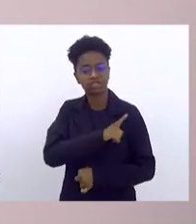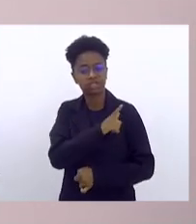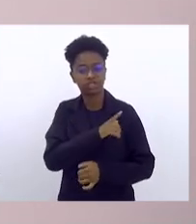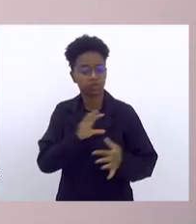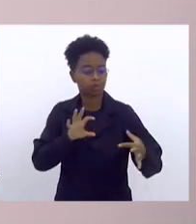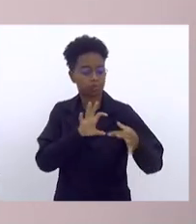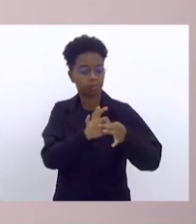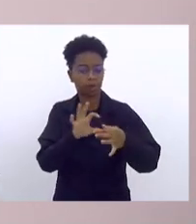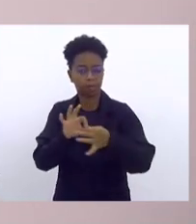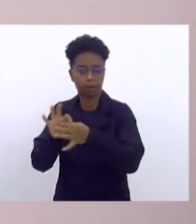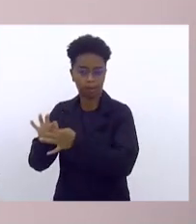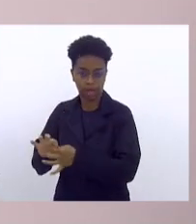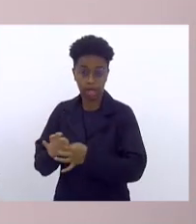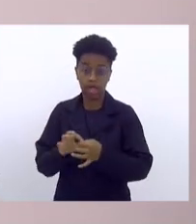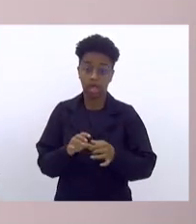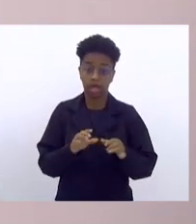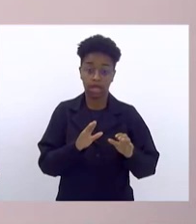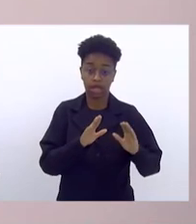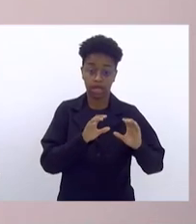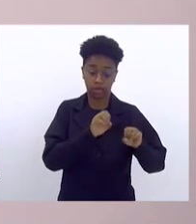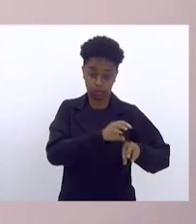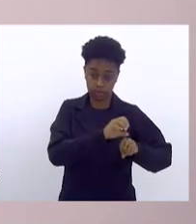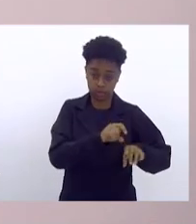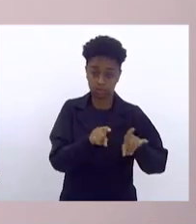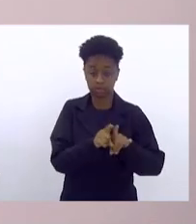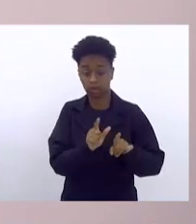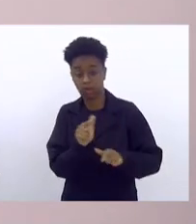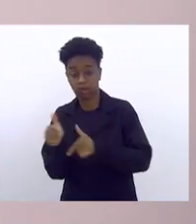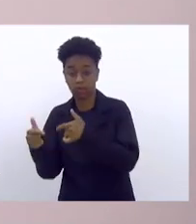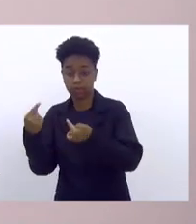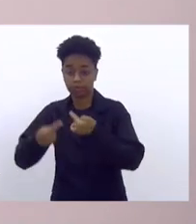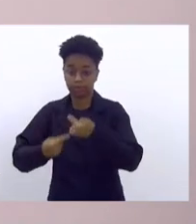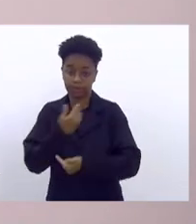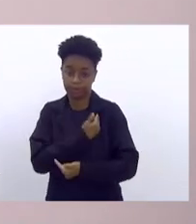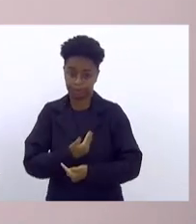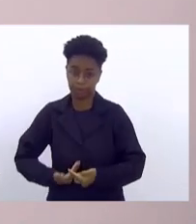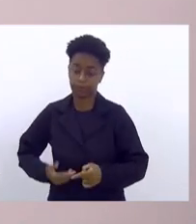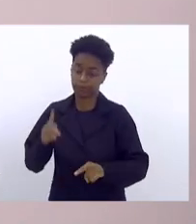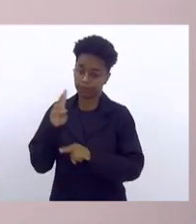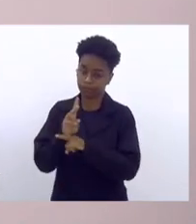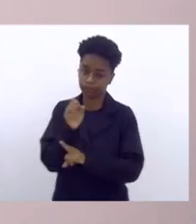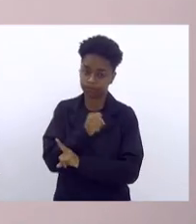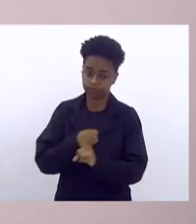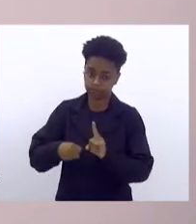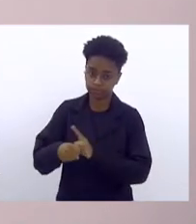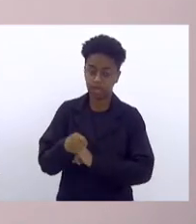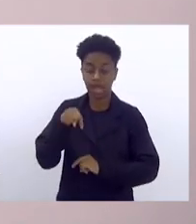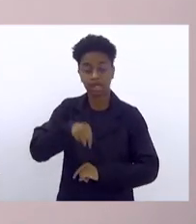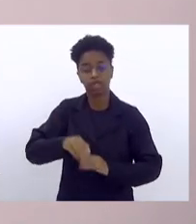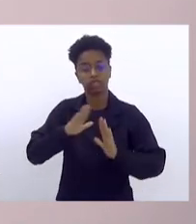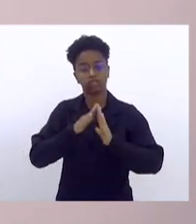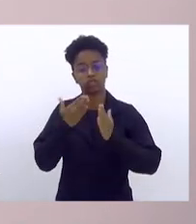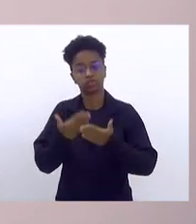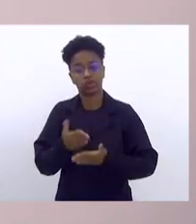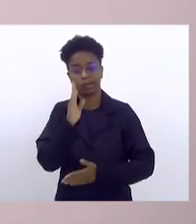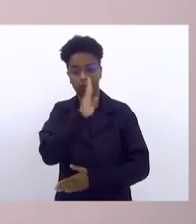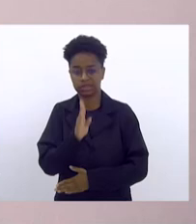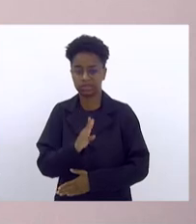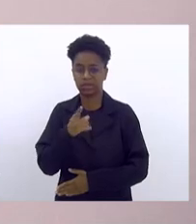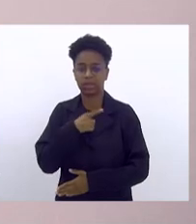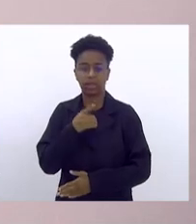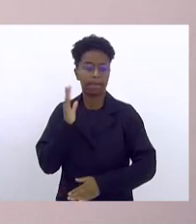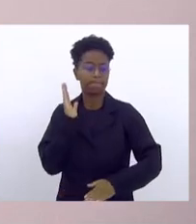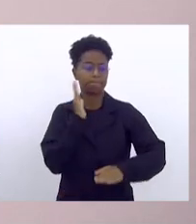entre a área de educação e as demais políticas públicas de proteção social a escola brasileira tem estado sob ataque